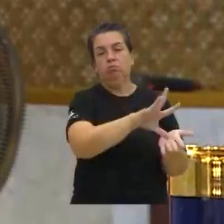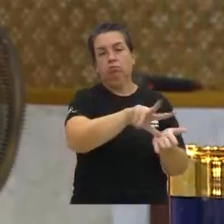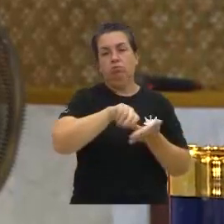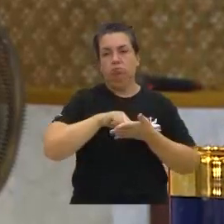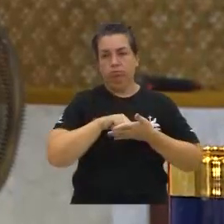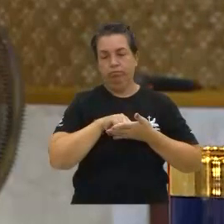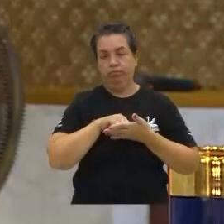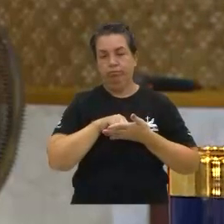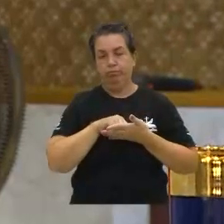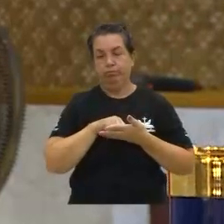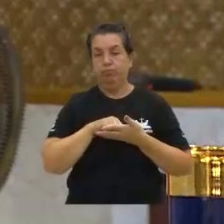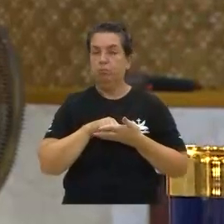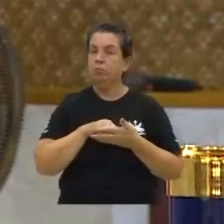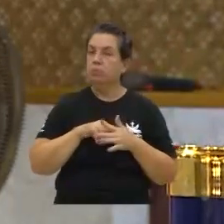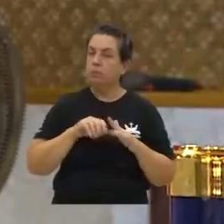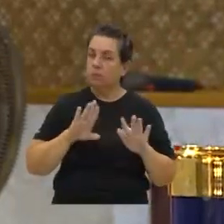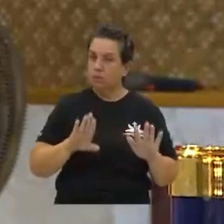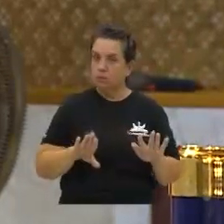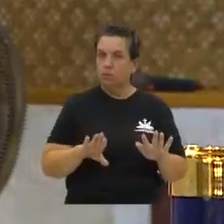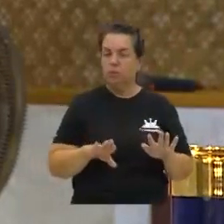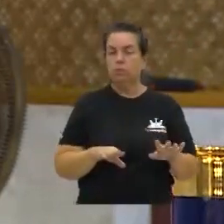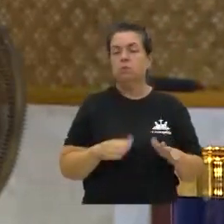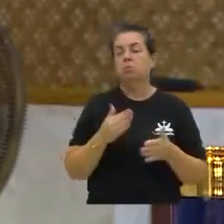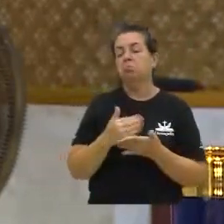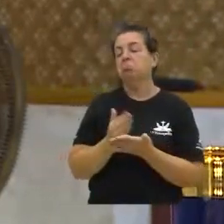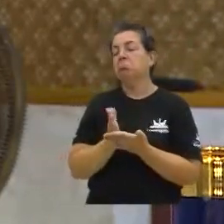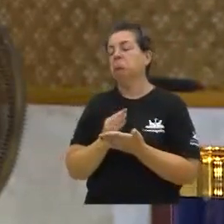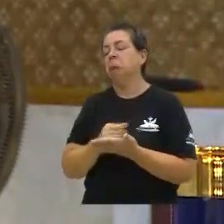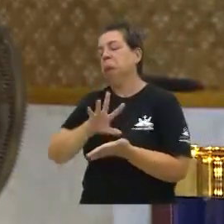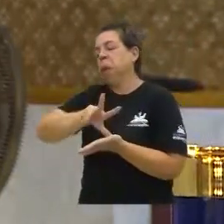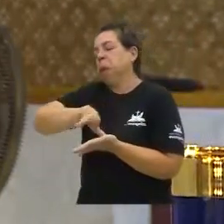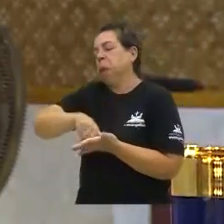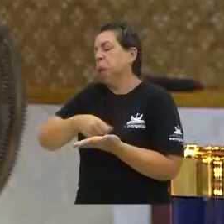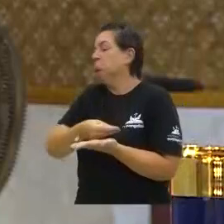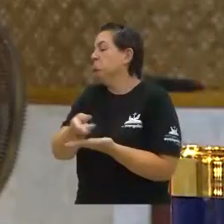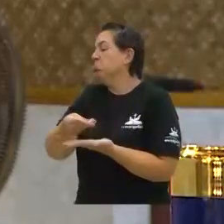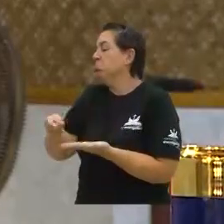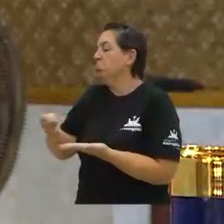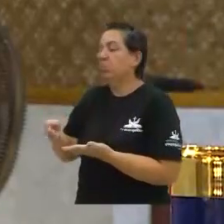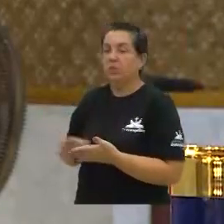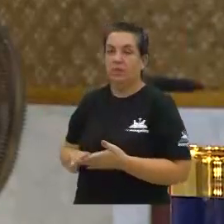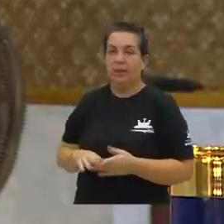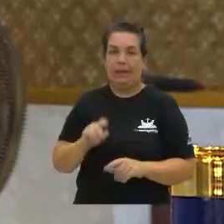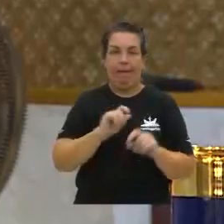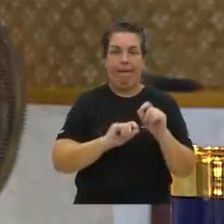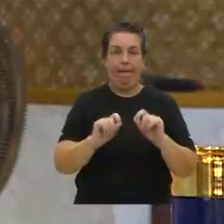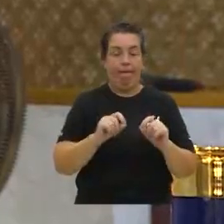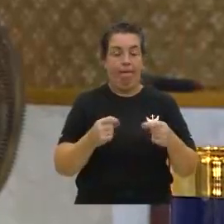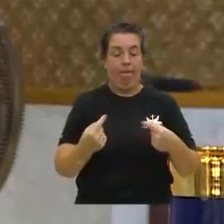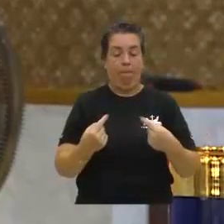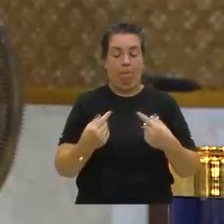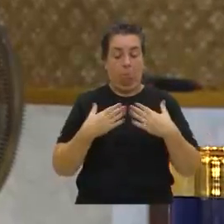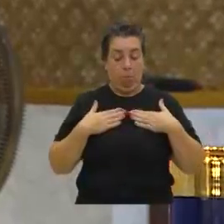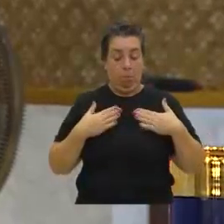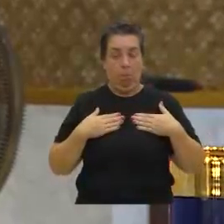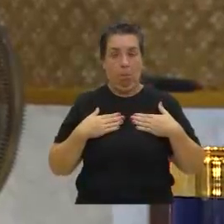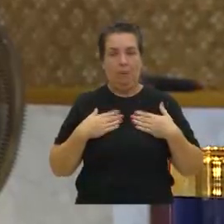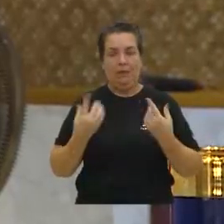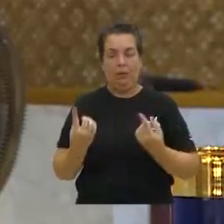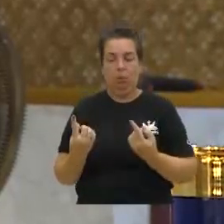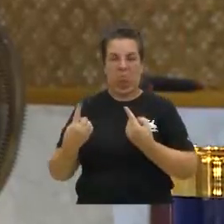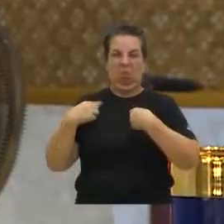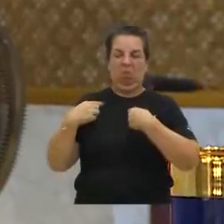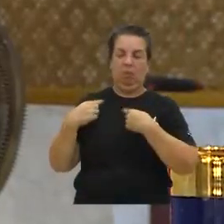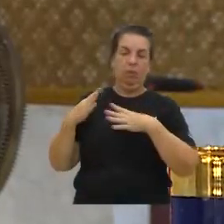ele confiava e reparte o que roubou. Quem não está comigo, está contra